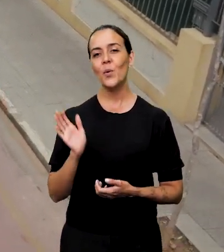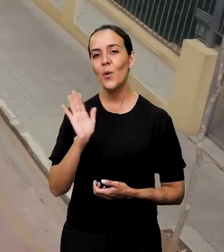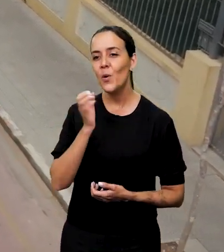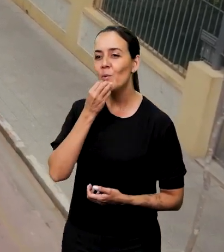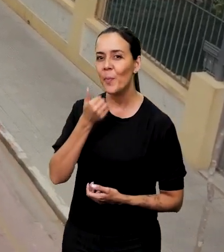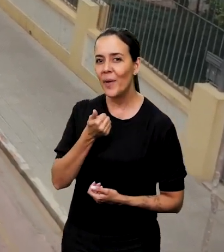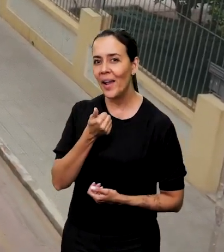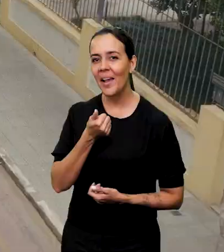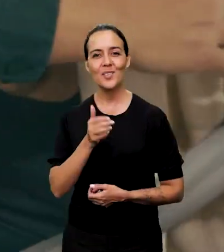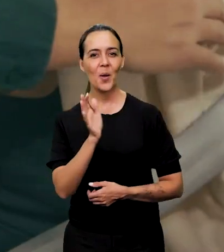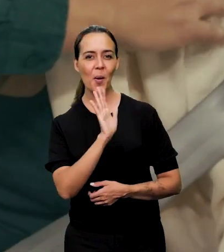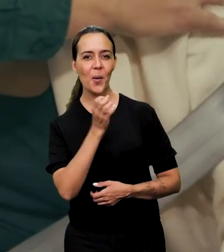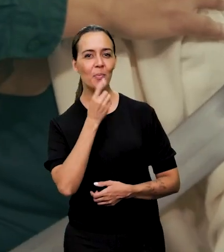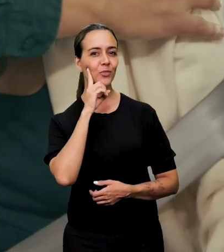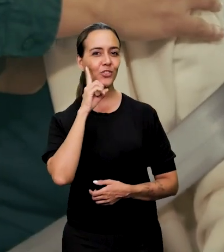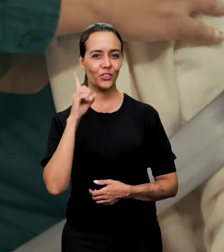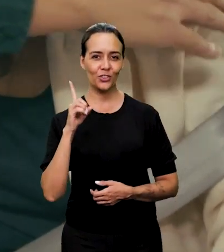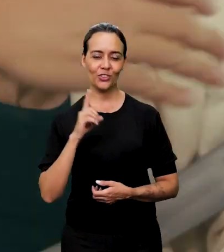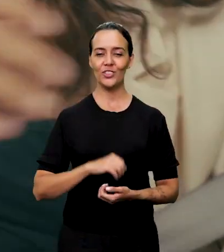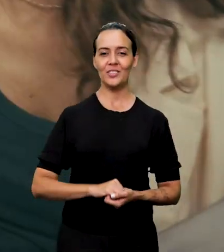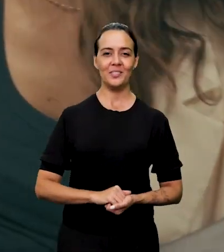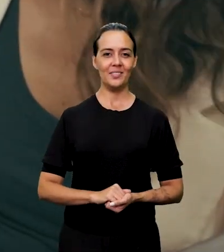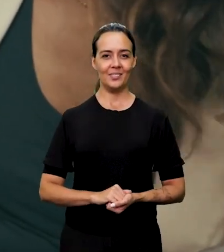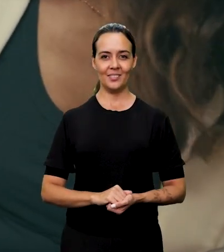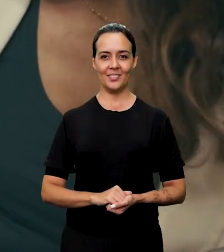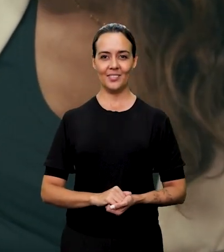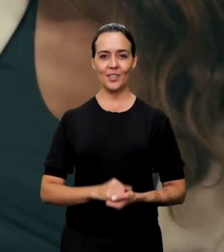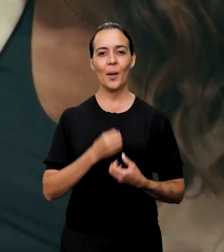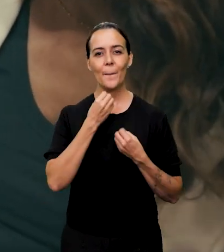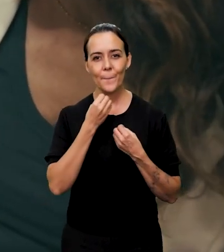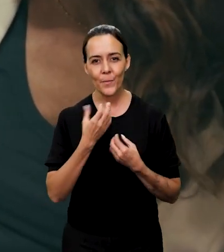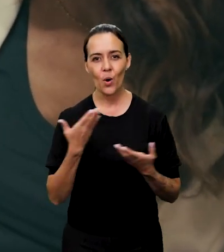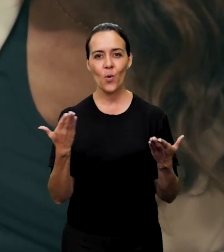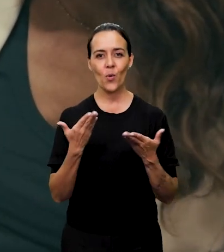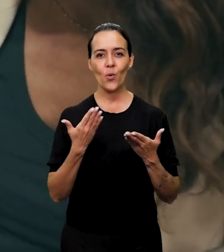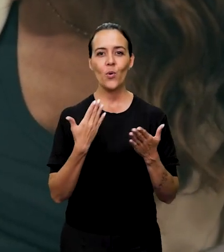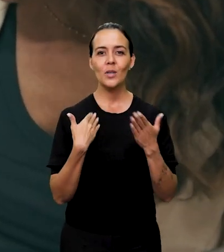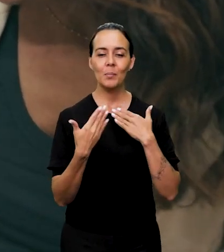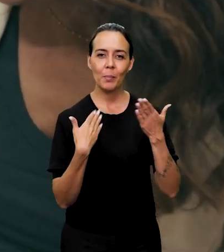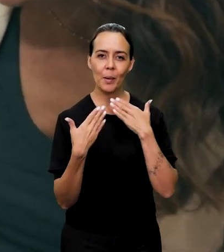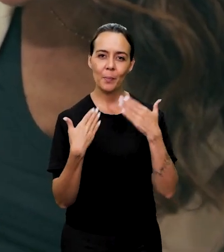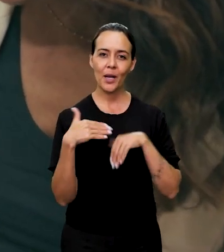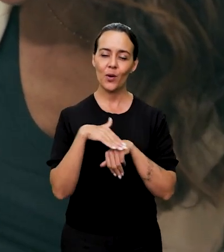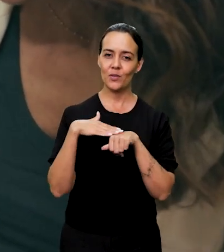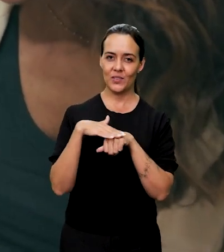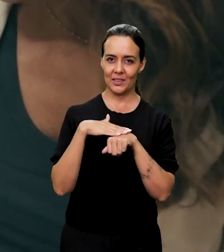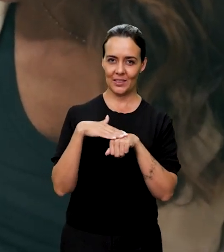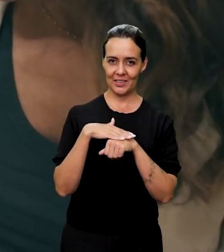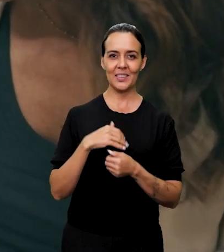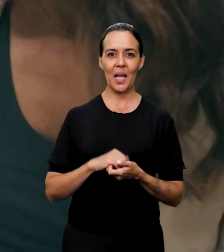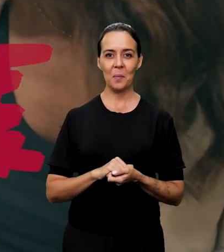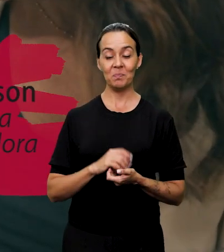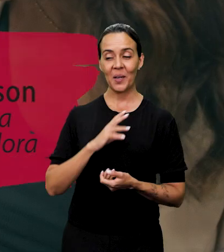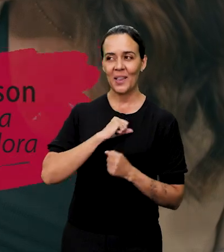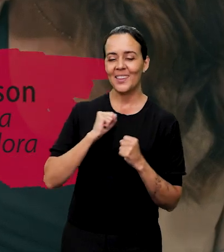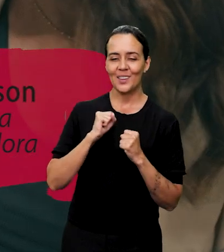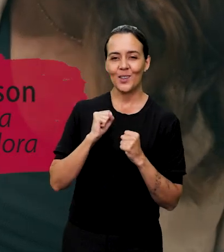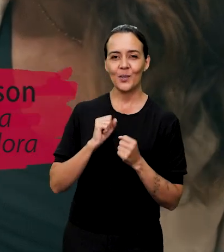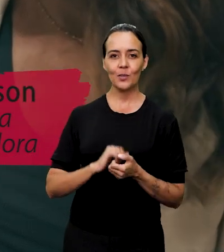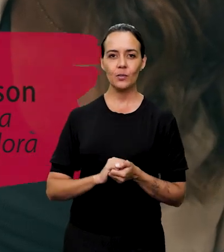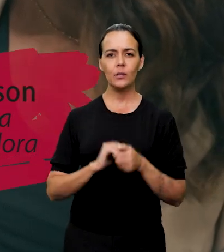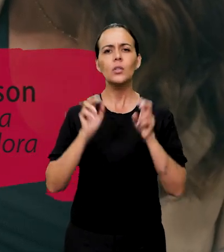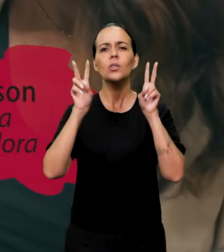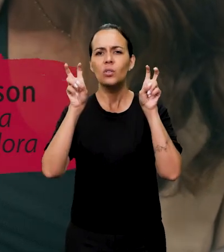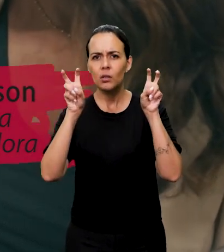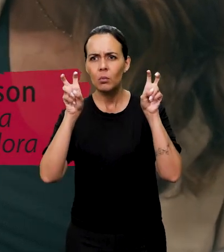Ei, Marina. Ei, Eles se abraçam dentro da van. Bom dia. Que bom que a gente vai conversar Oba, hoje. quero muito, adoro essa conversa. Juliano E